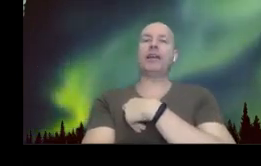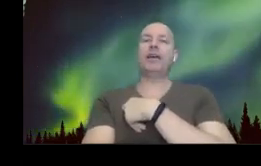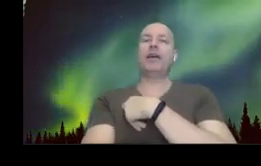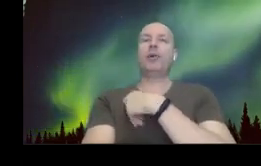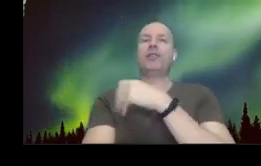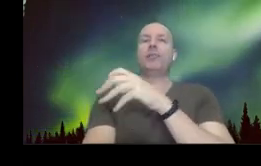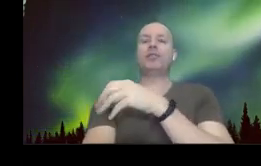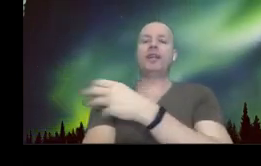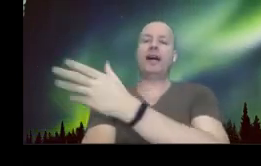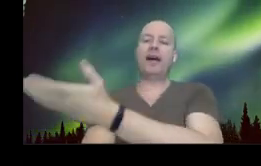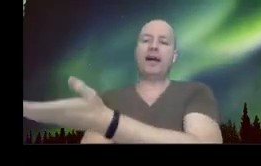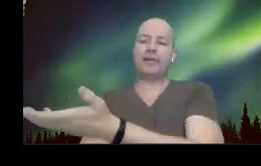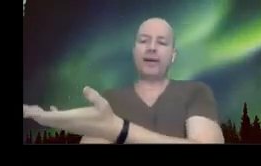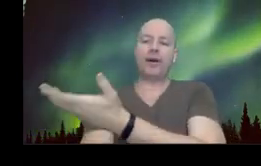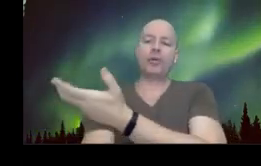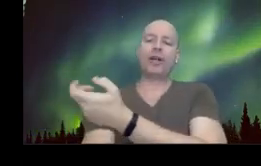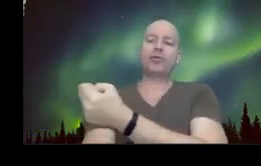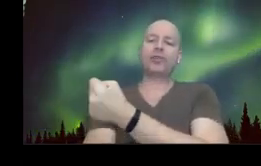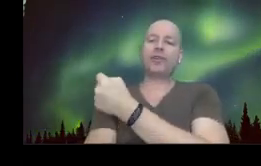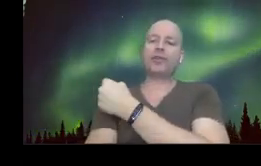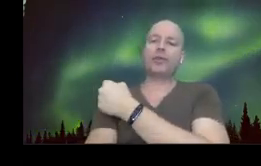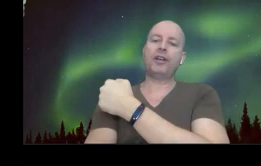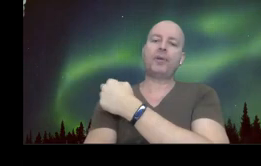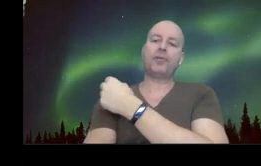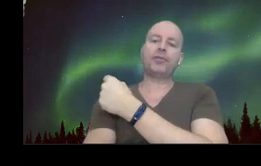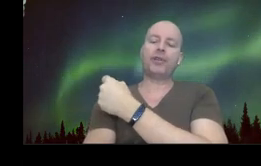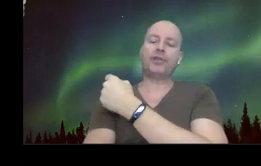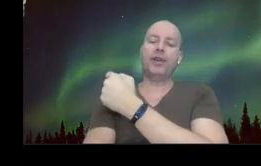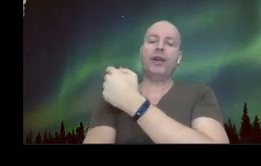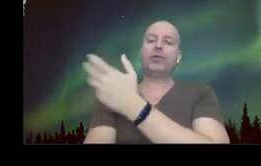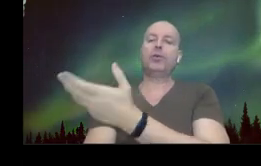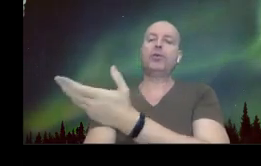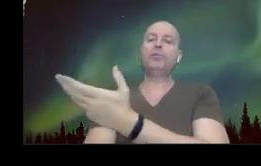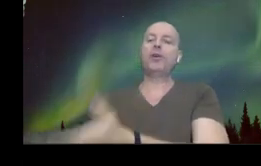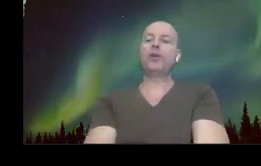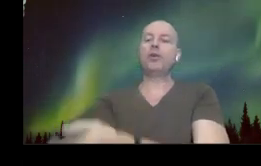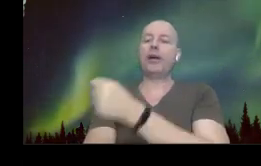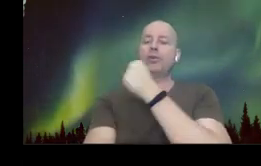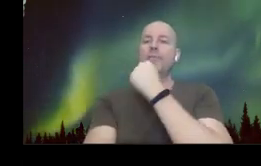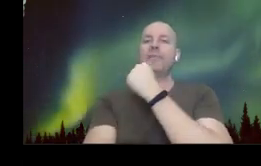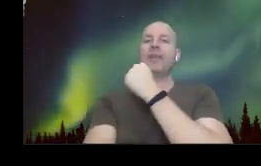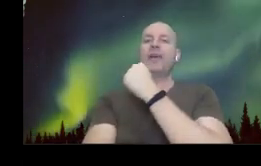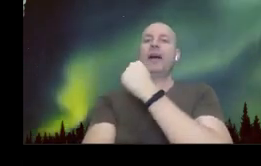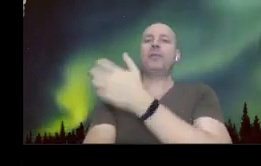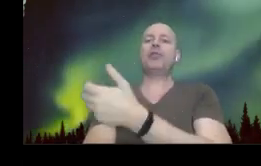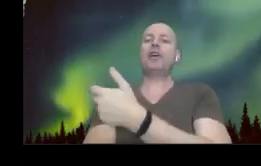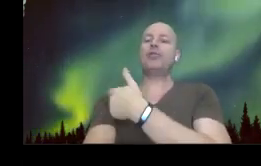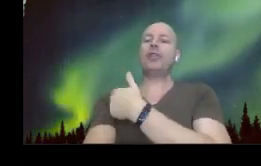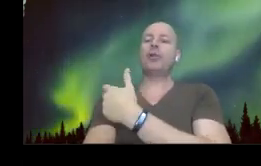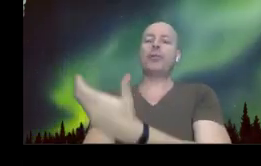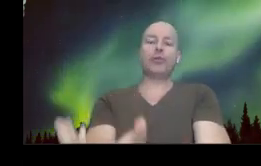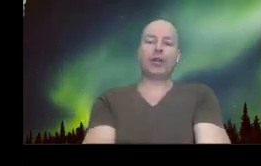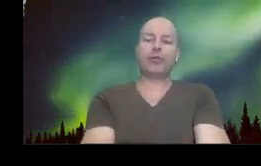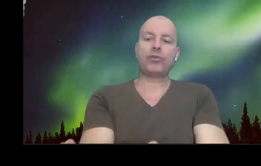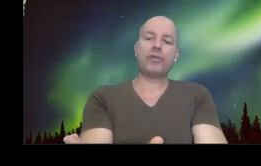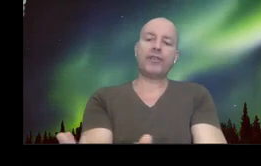acharem que, por exemplo, tem lá essa unidade de conservação que eu falei para vocês do mico-leão-dourado. As pessoas acham